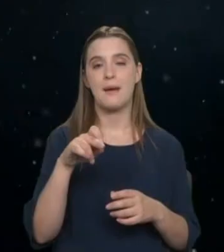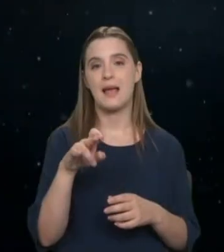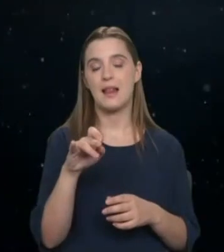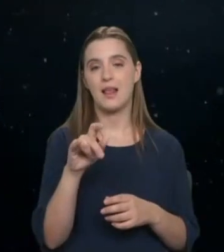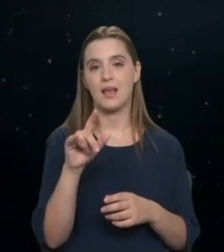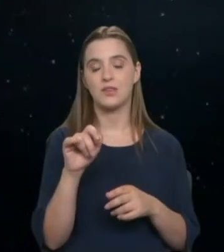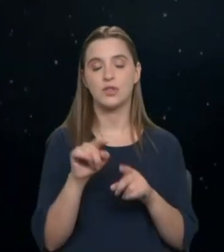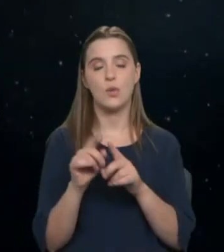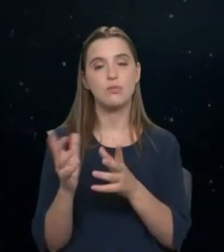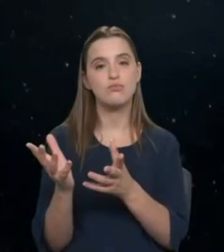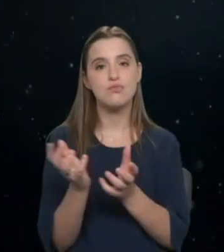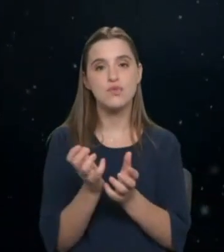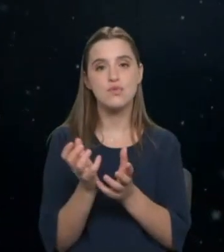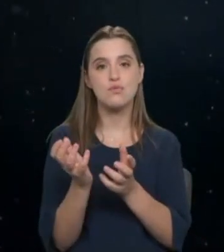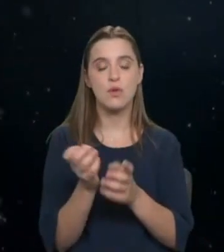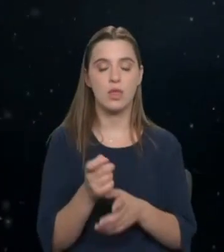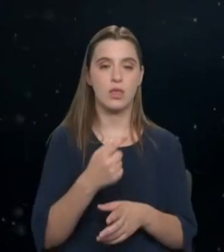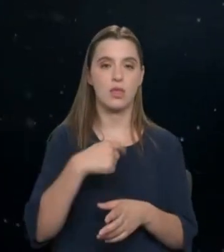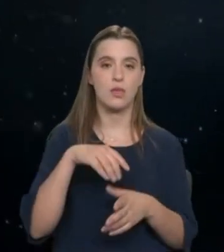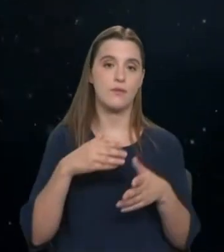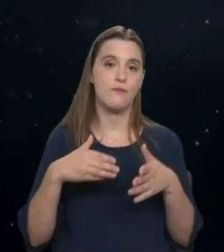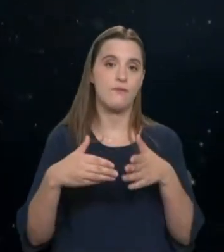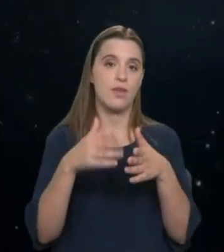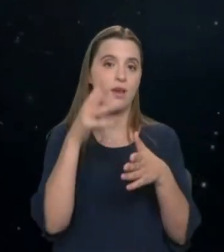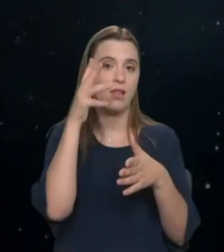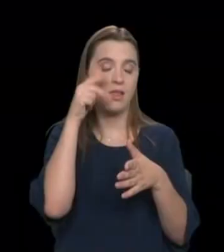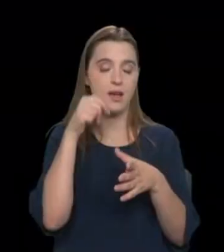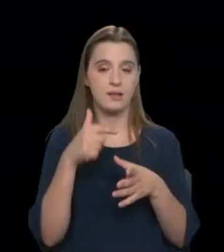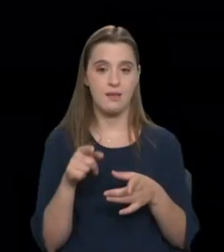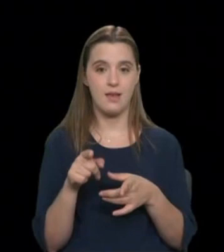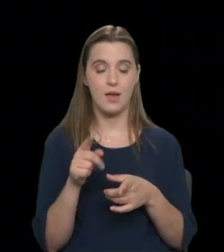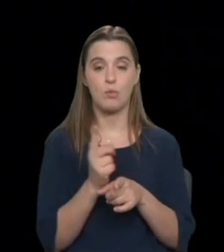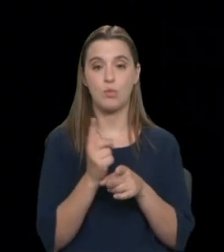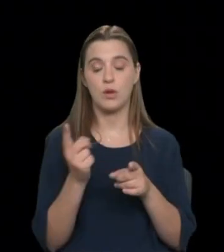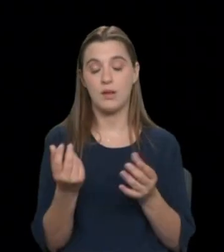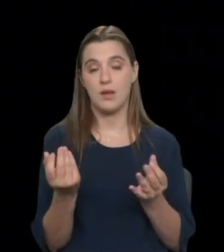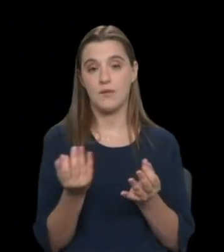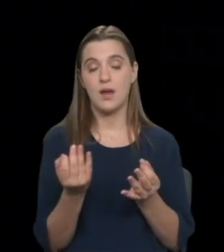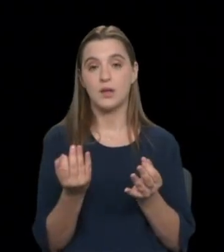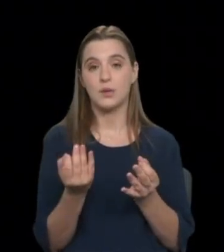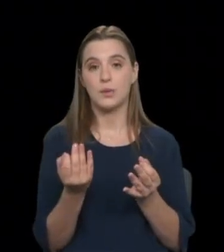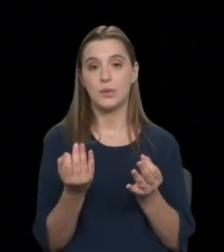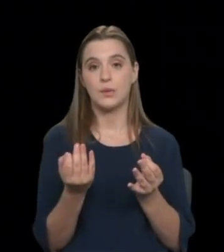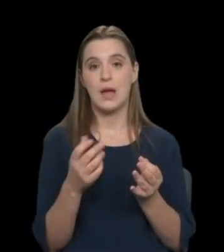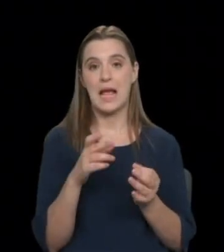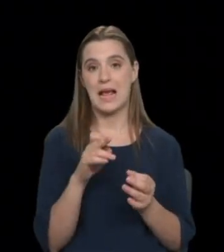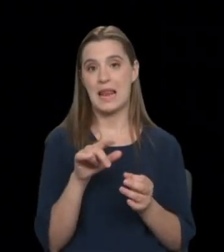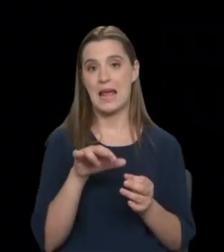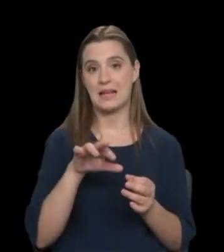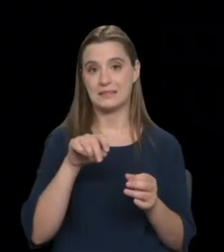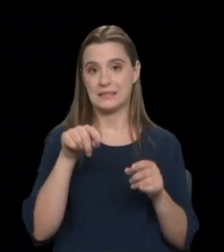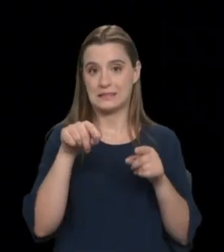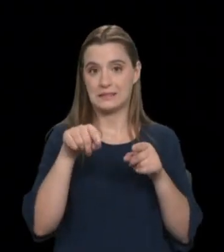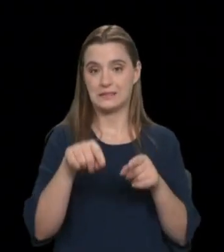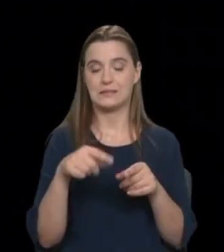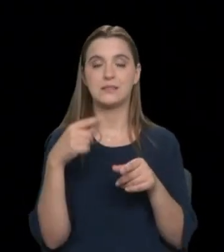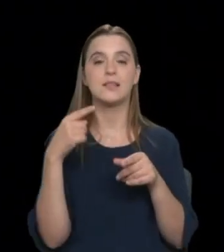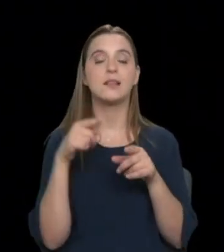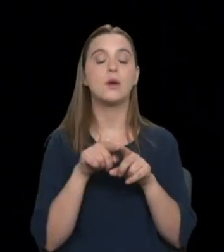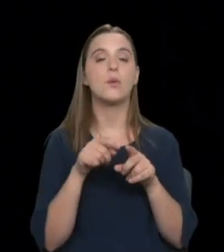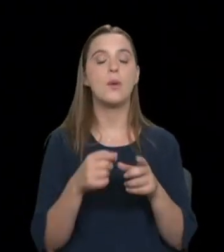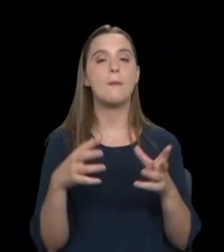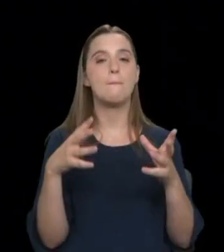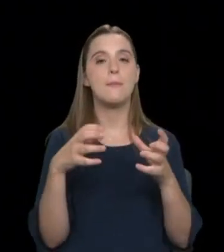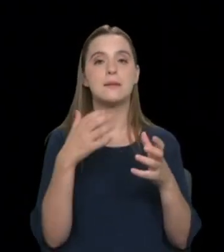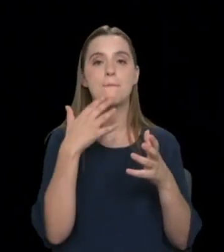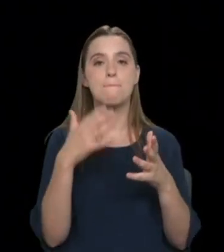assimiladas pela nossa própria Via Láctea, porque é que, de facto, a galáxia com maior massa nas redondezas, apenas